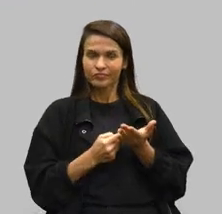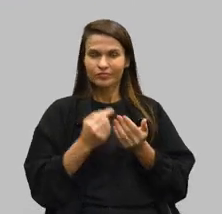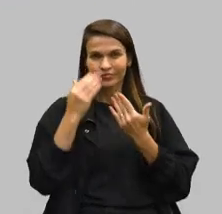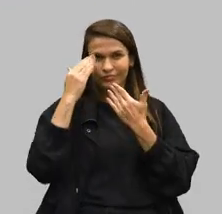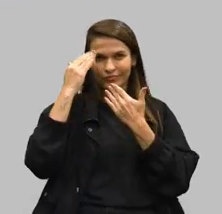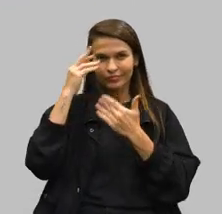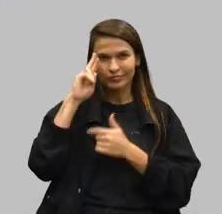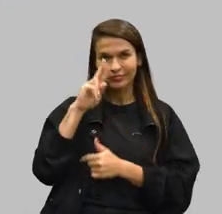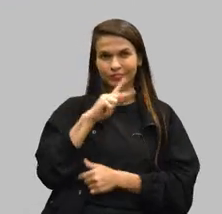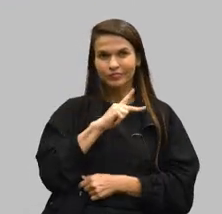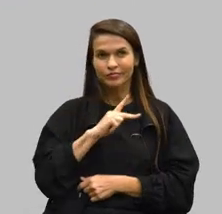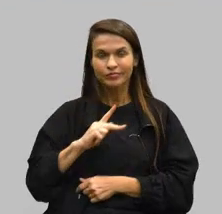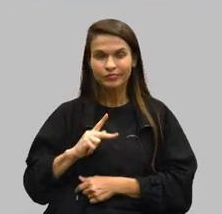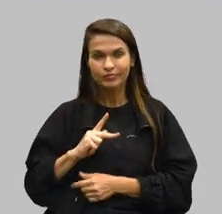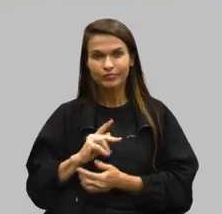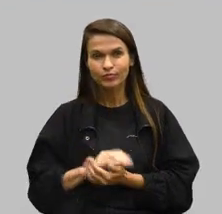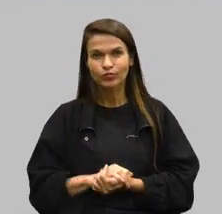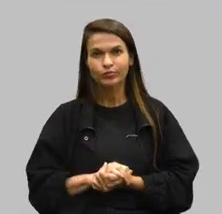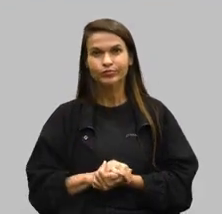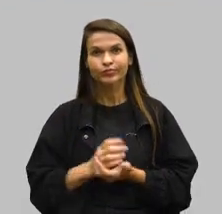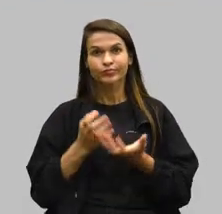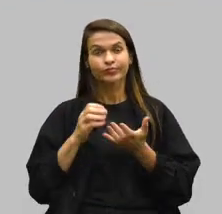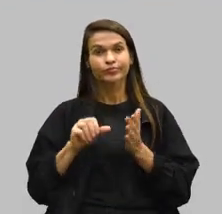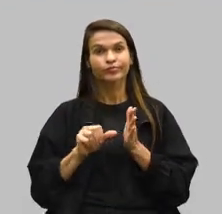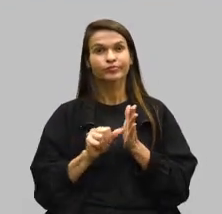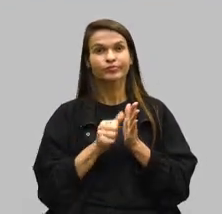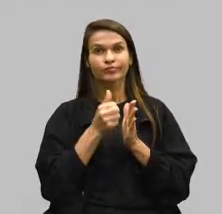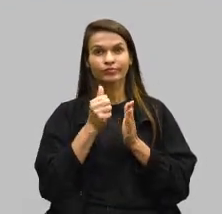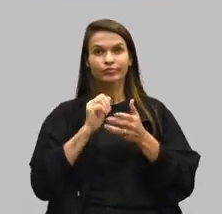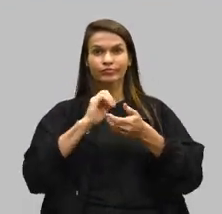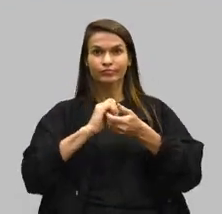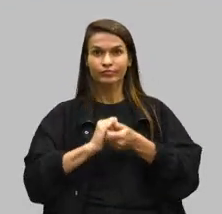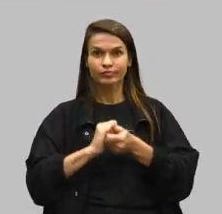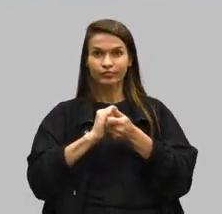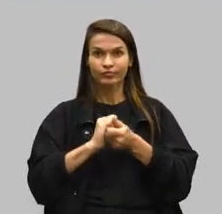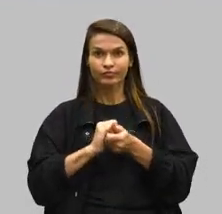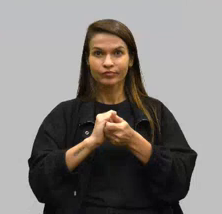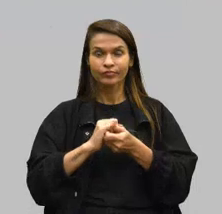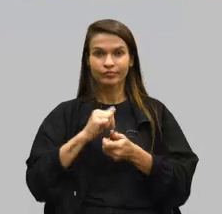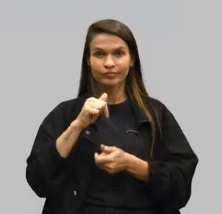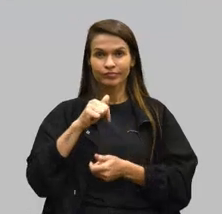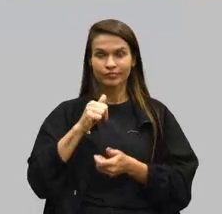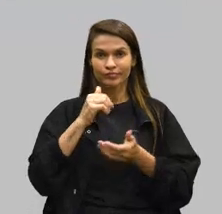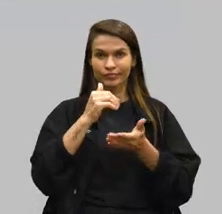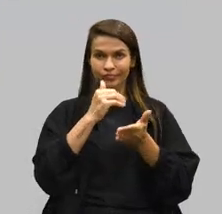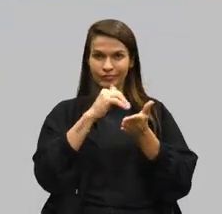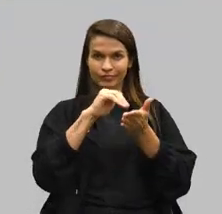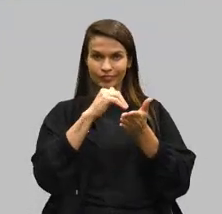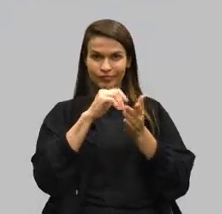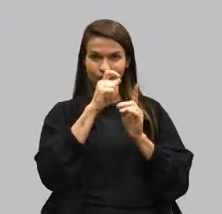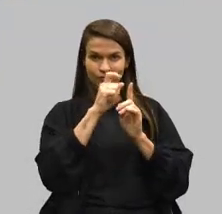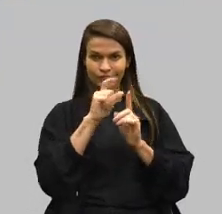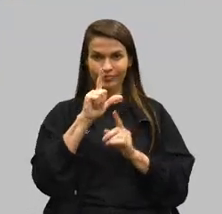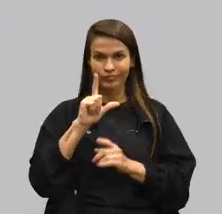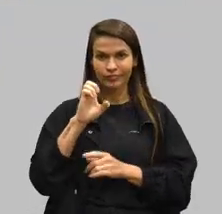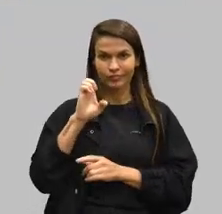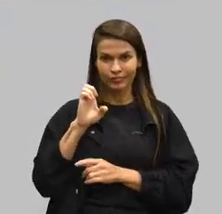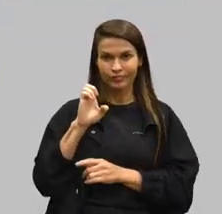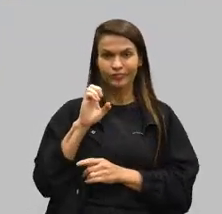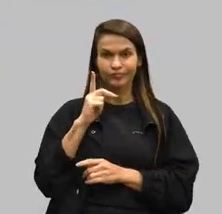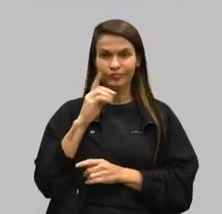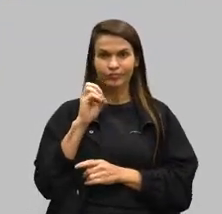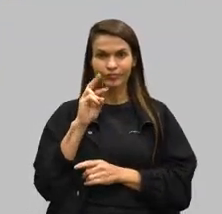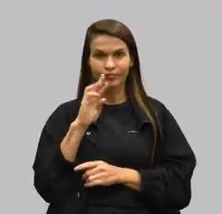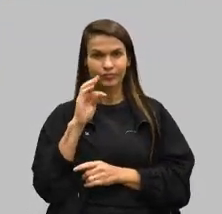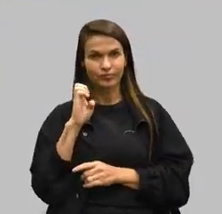Presidente Eh quero em primeiro lugar cumprimentar aqui a secretária le Portela sempre um prazer